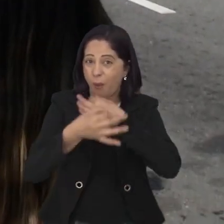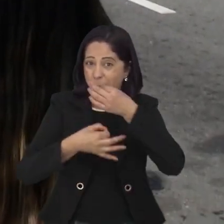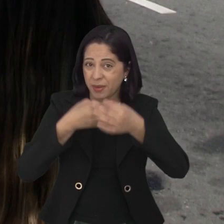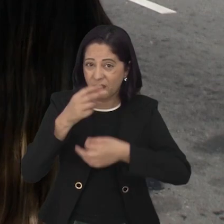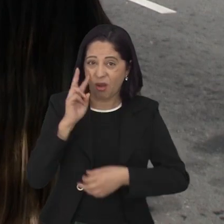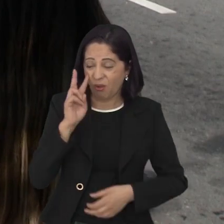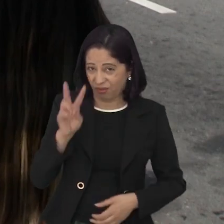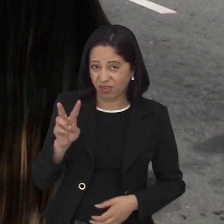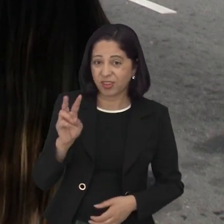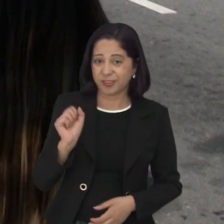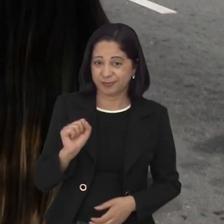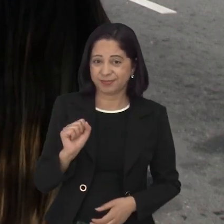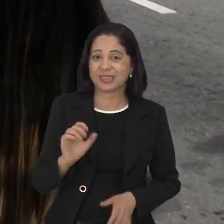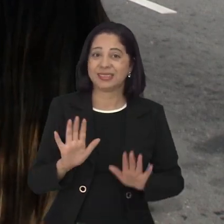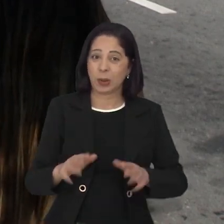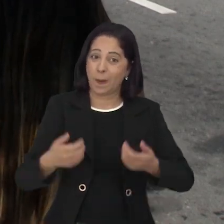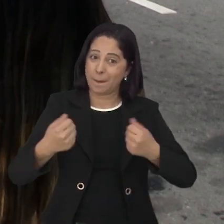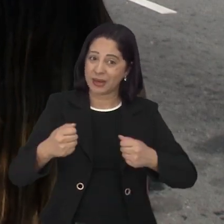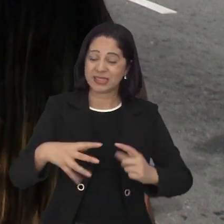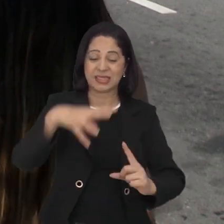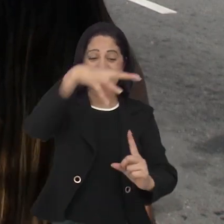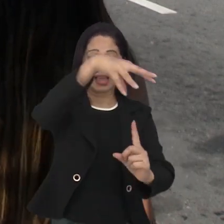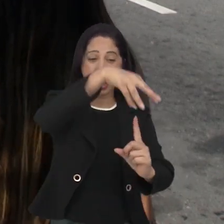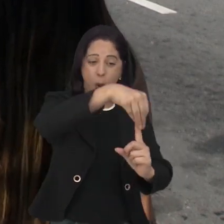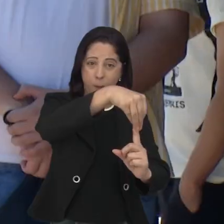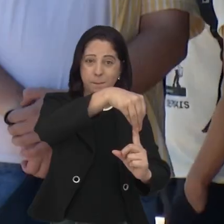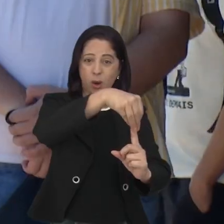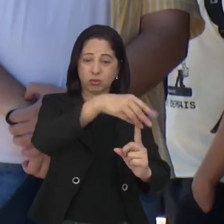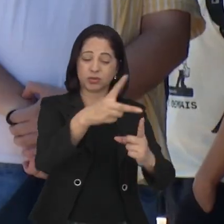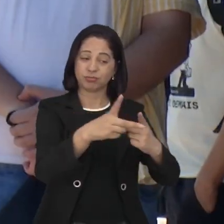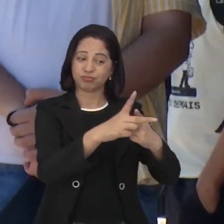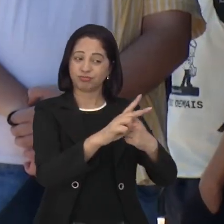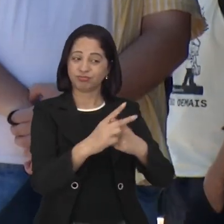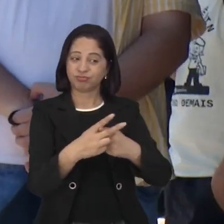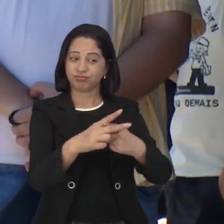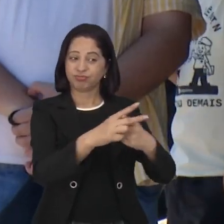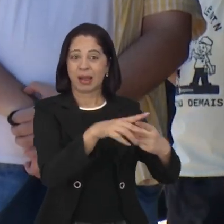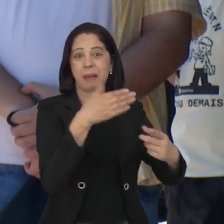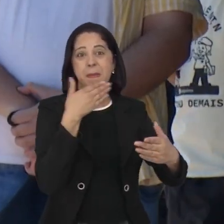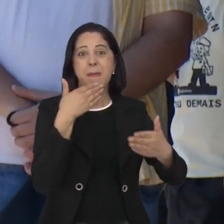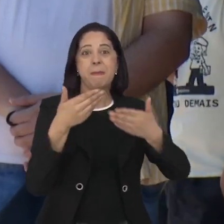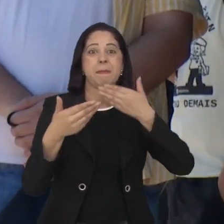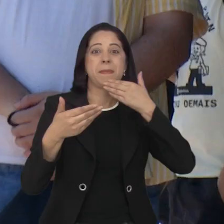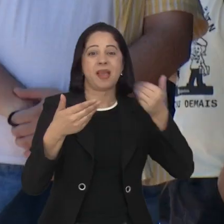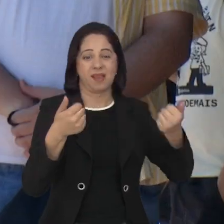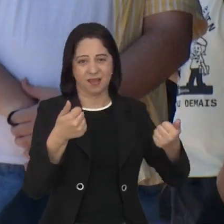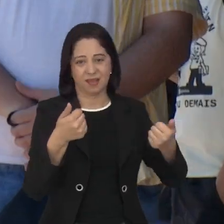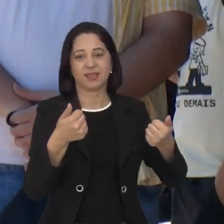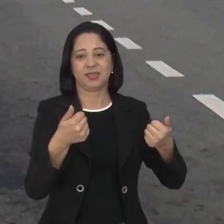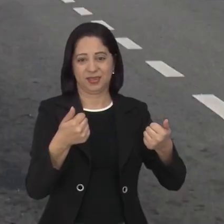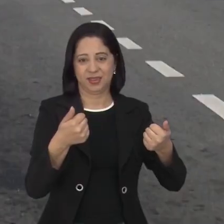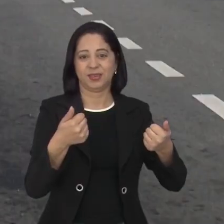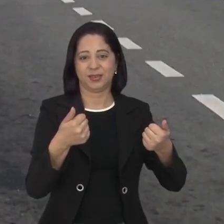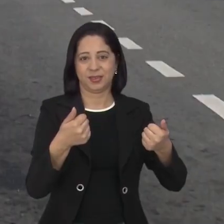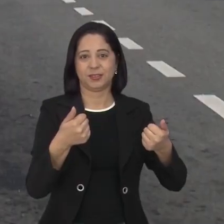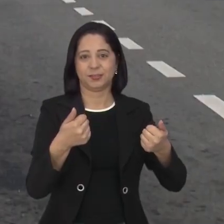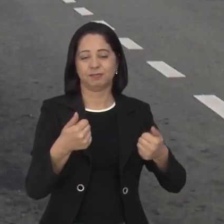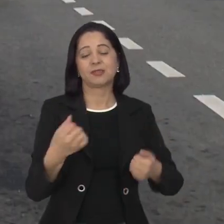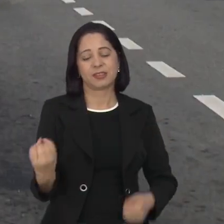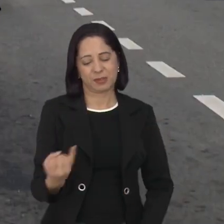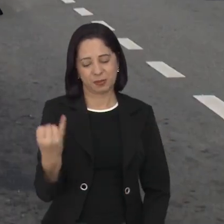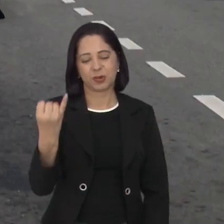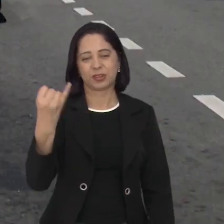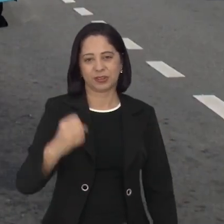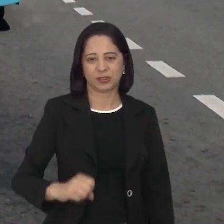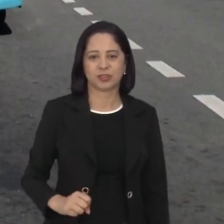muito difícil entender que aprimorar a experiência dos usuários do transporte público joseense é de Fato